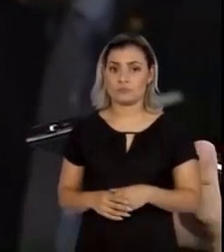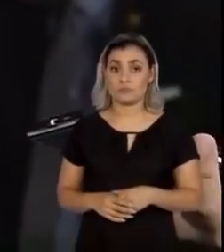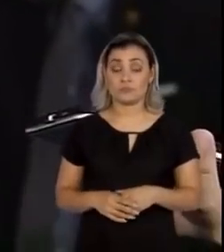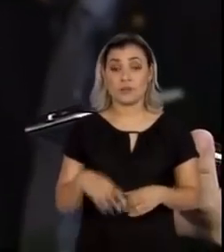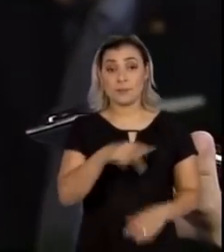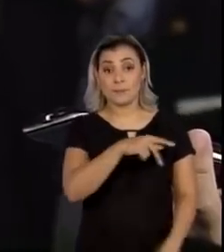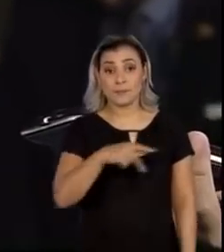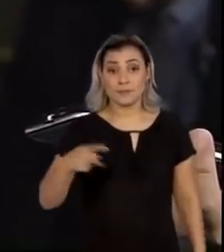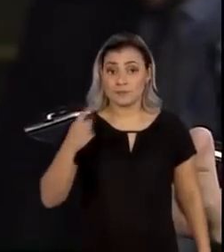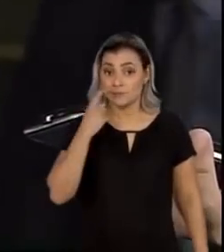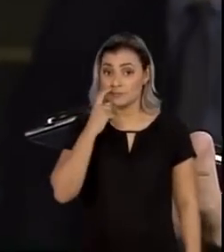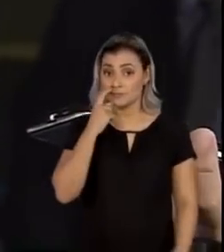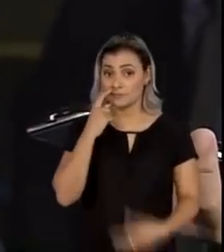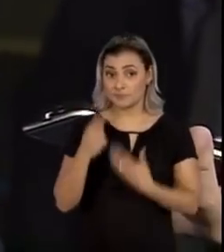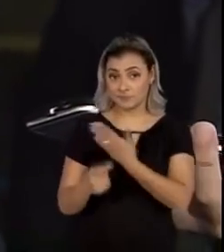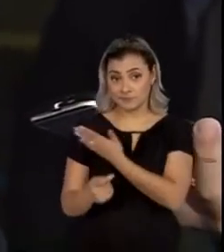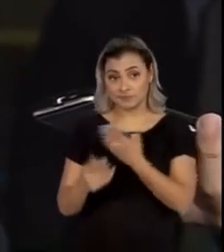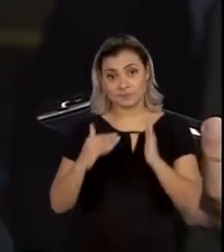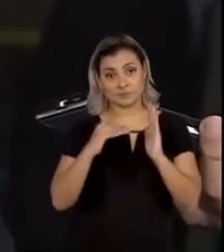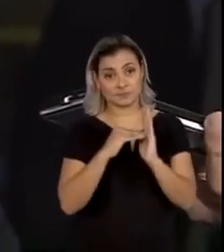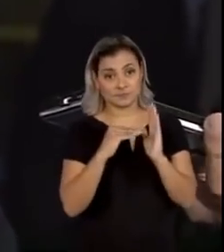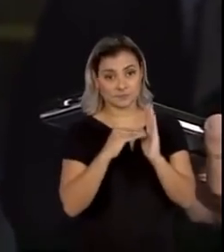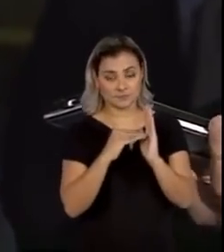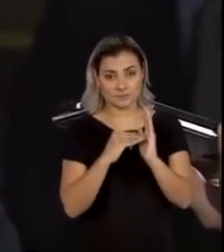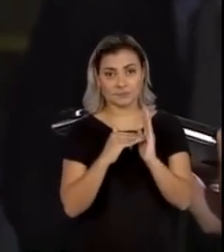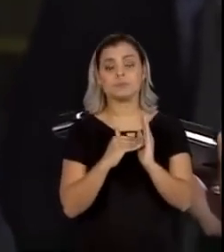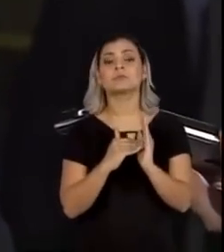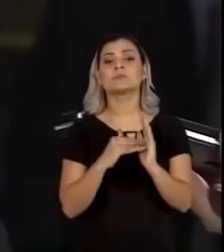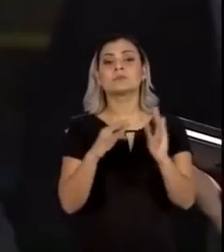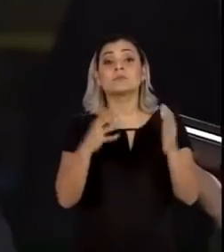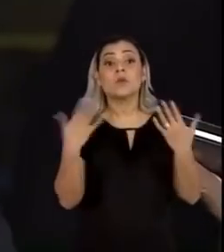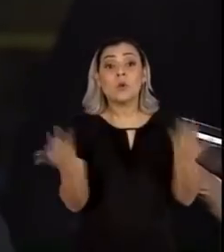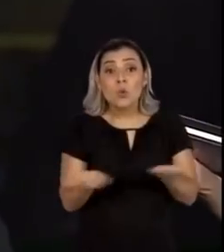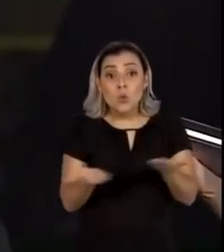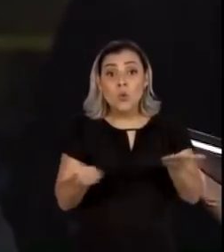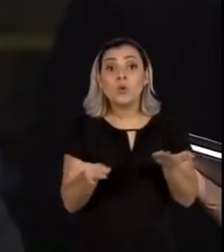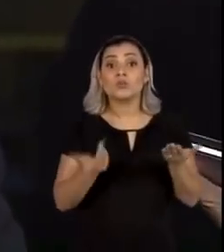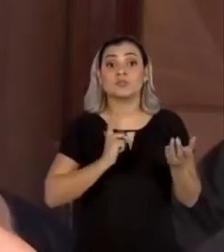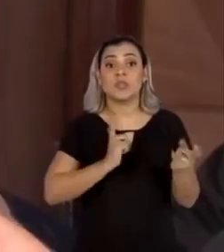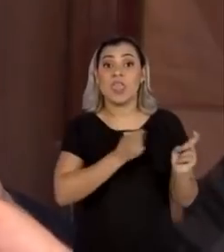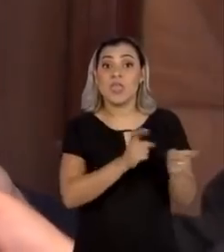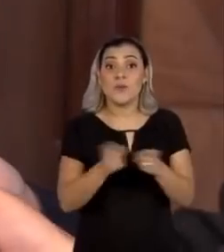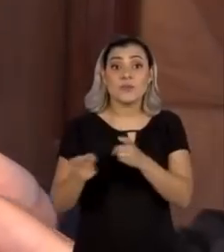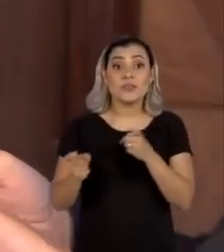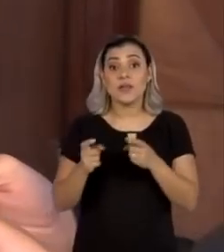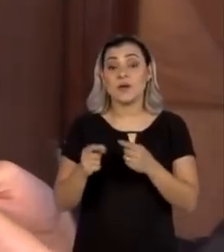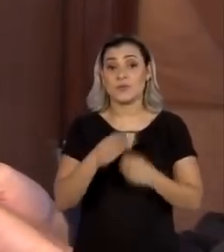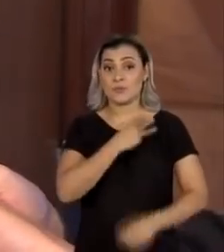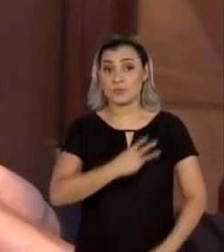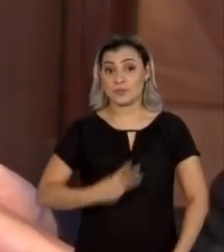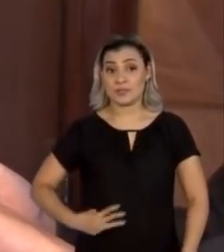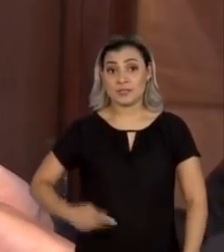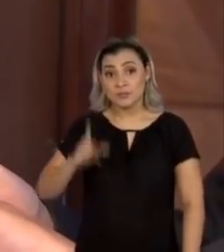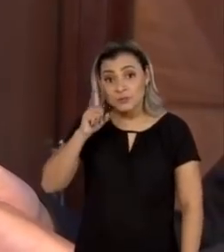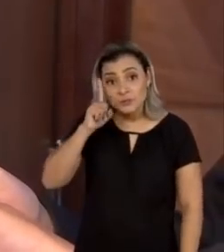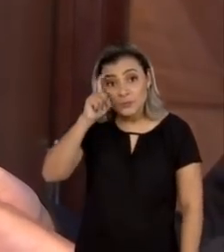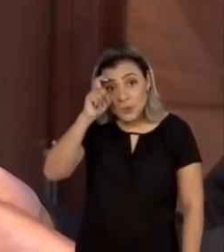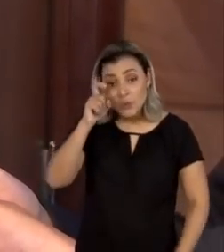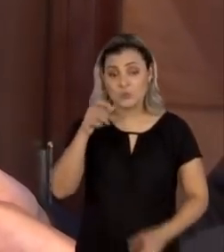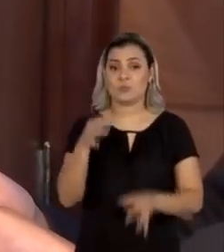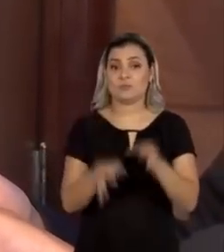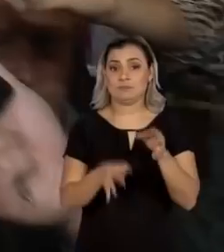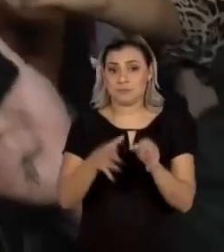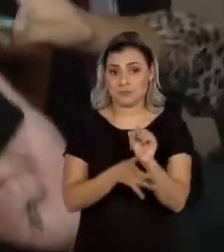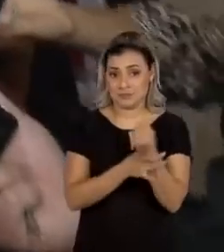O presidente do Senado, Davi Alcolumbre, recebe hoje, em sua residência oficial, o ministro da Justiça e Segurança Pública,